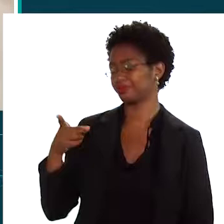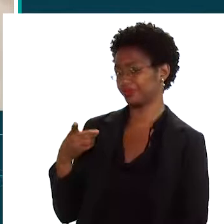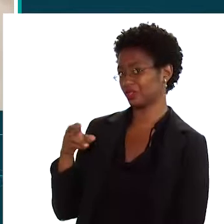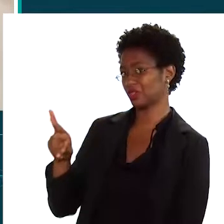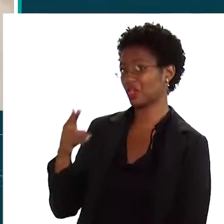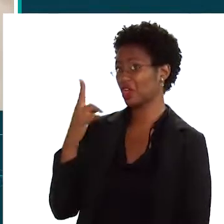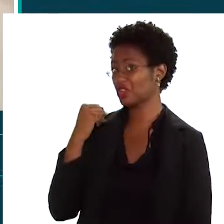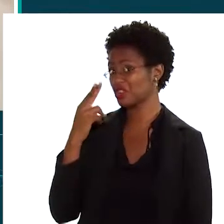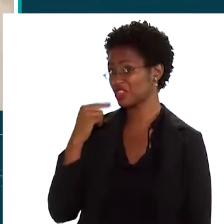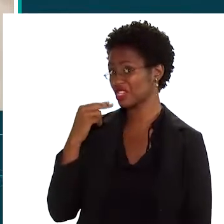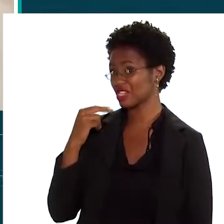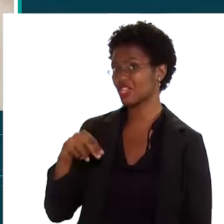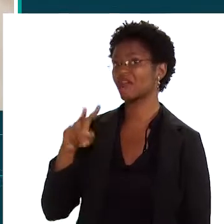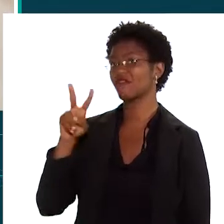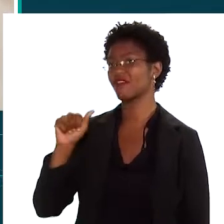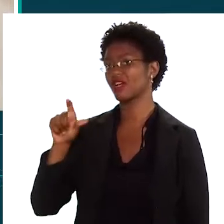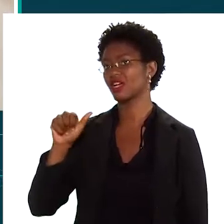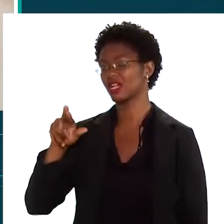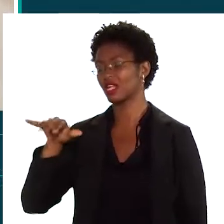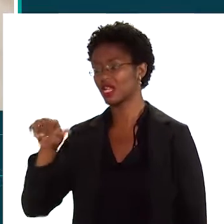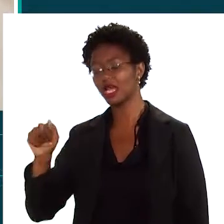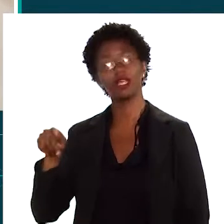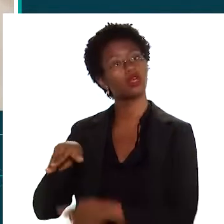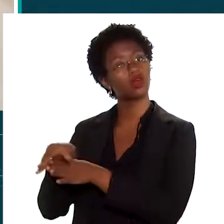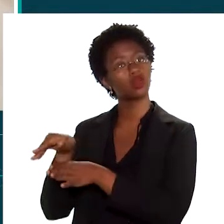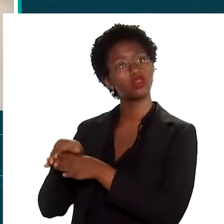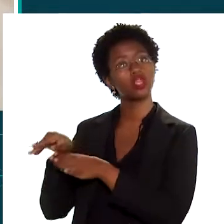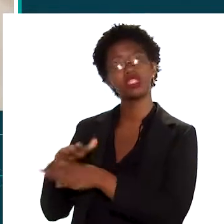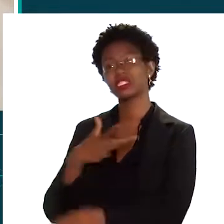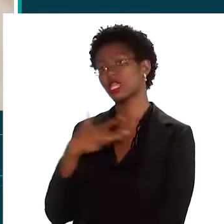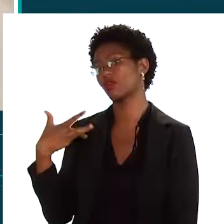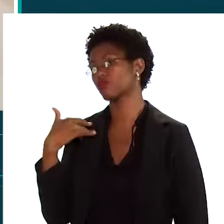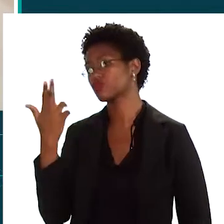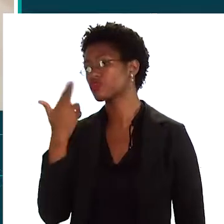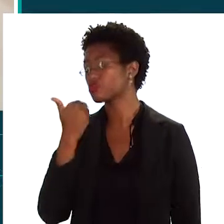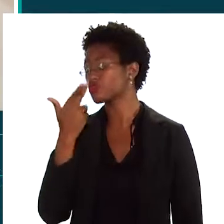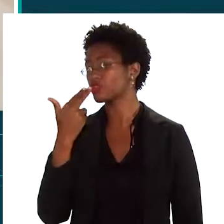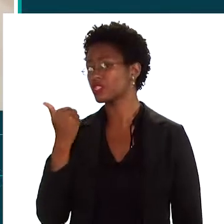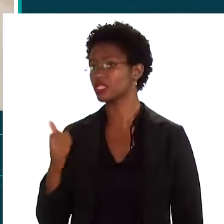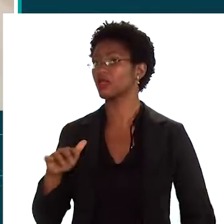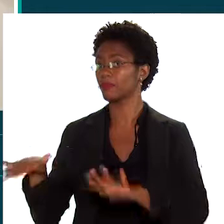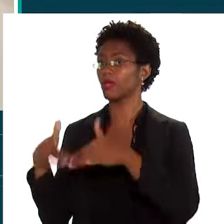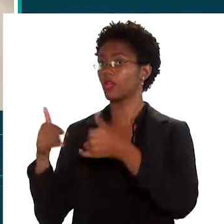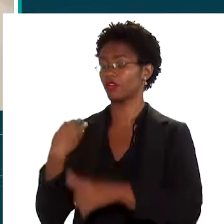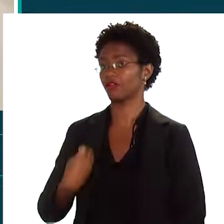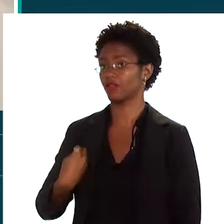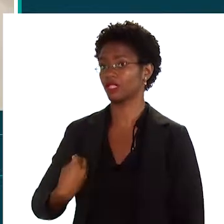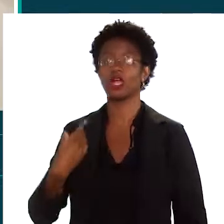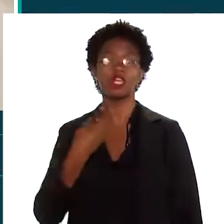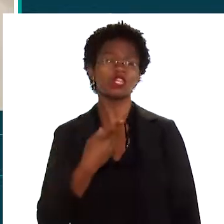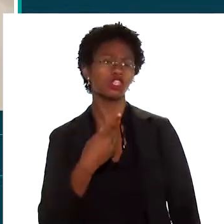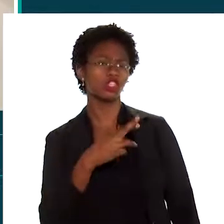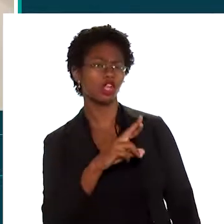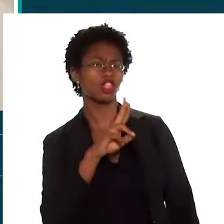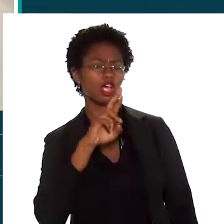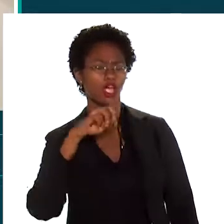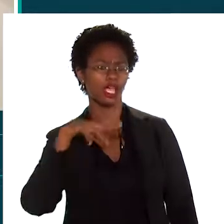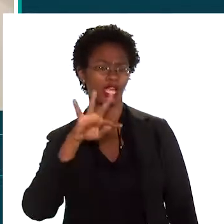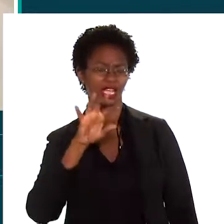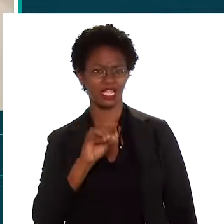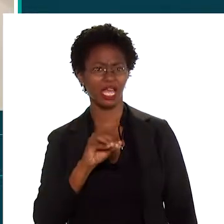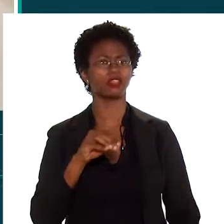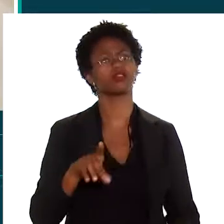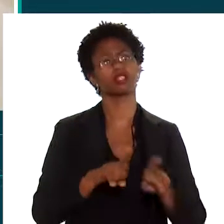Doutora Valéria Guimarães, nutricionista, com experiência em consultoria de saúde, nutrição e qualidade de vida. E Dr.